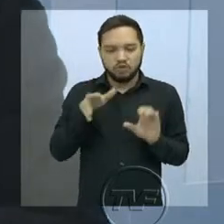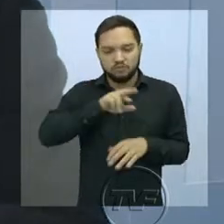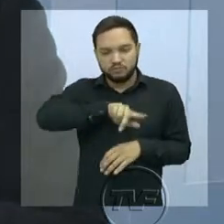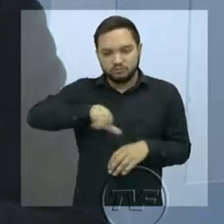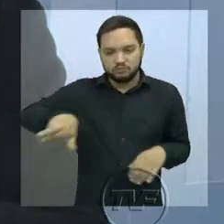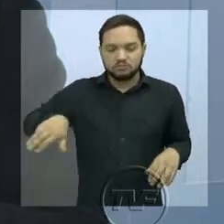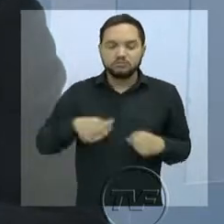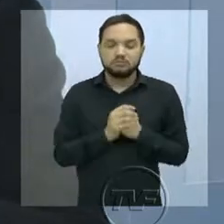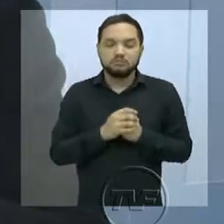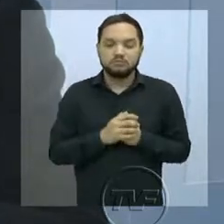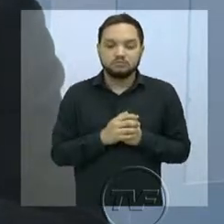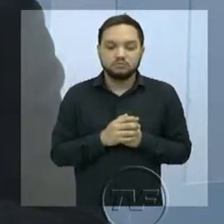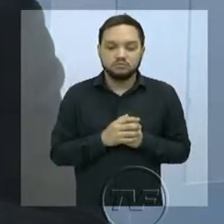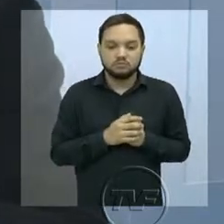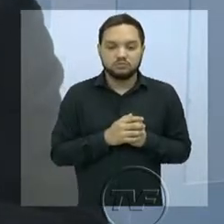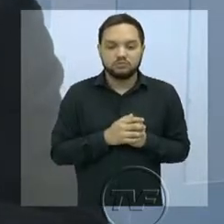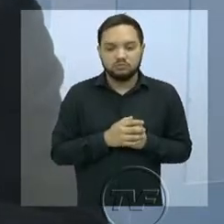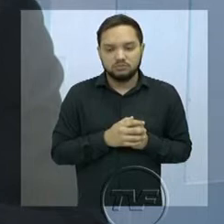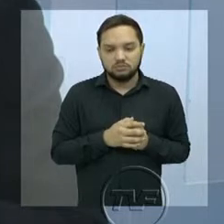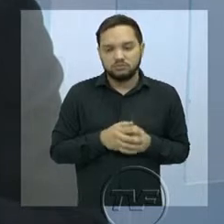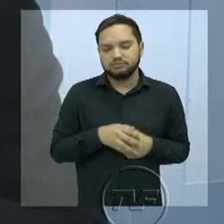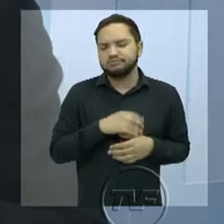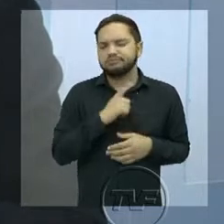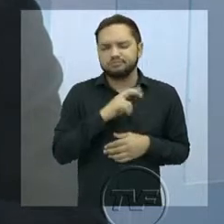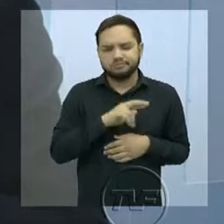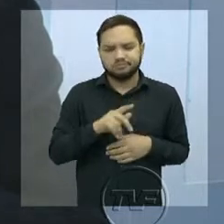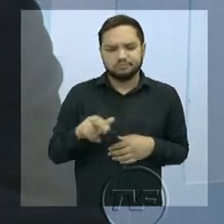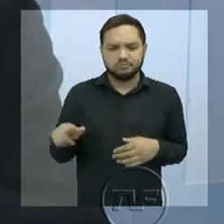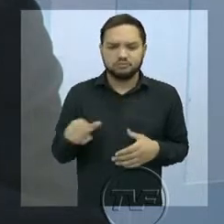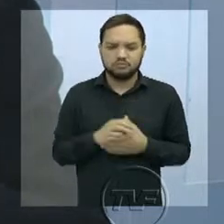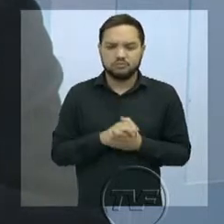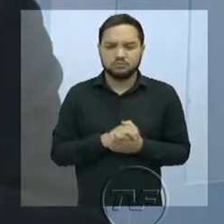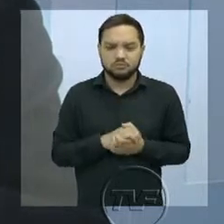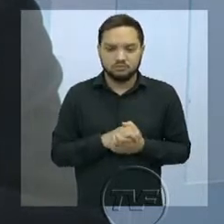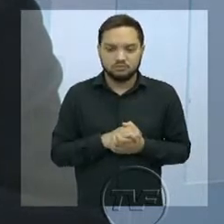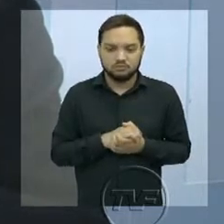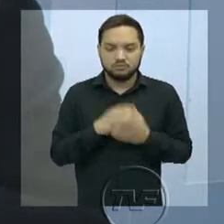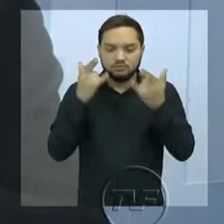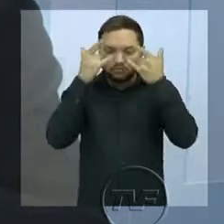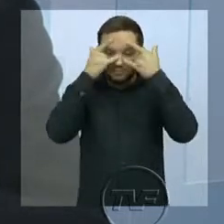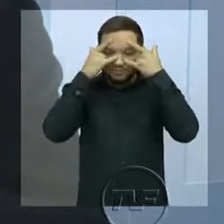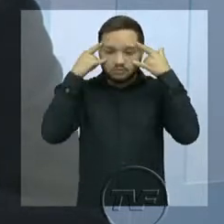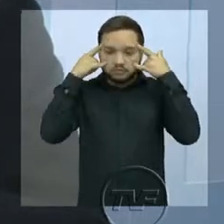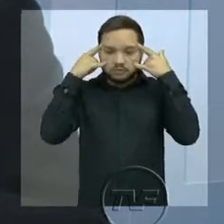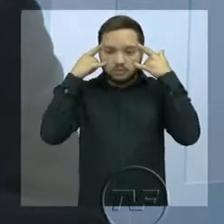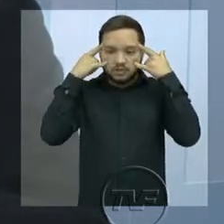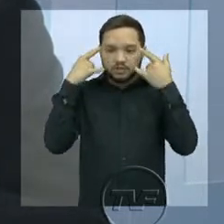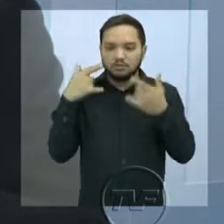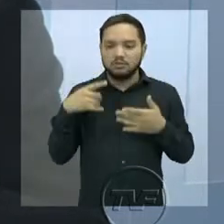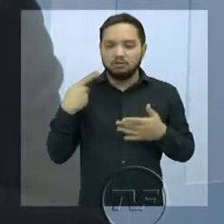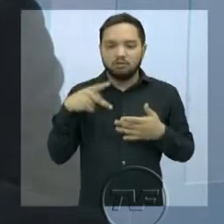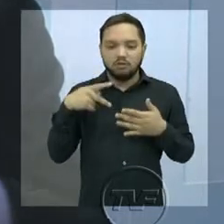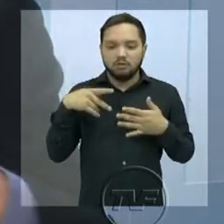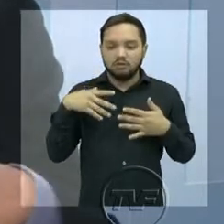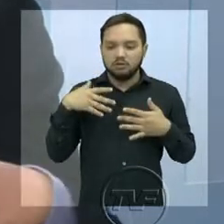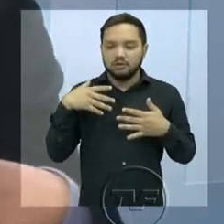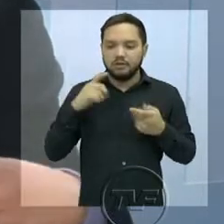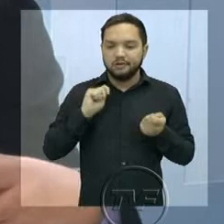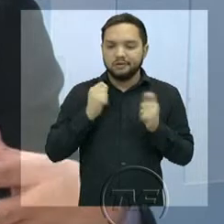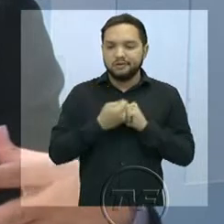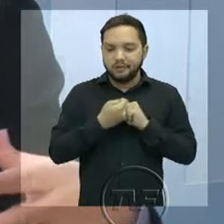dizer, e por aí vai. Quer dizer, a dinâmica do capitalismo, do mercado, ele se